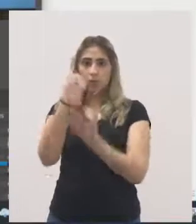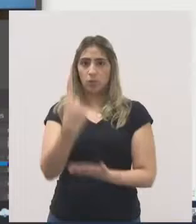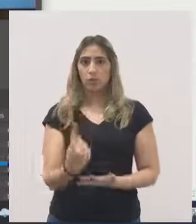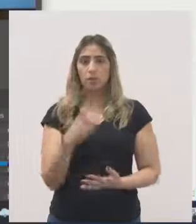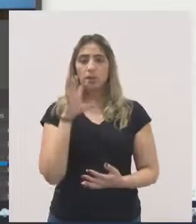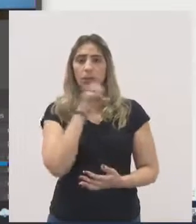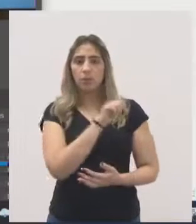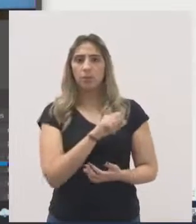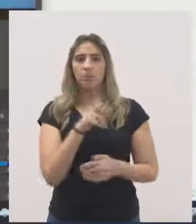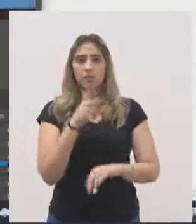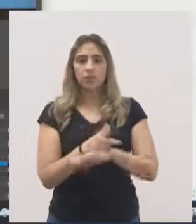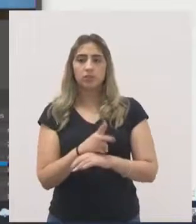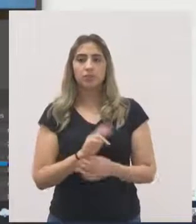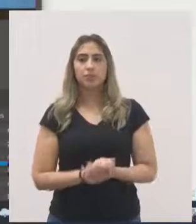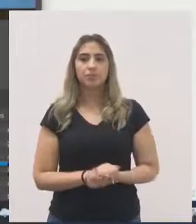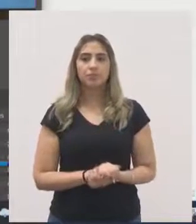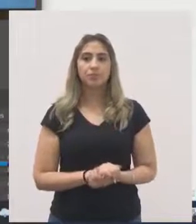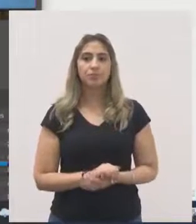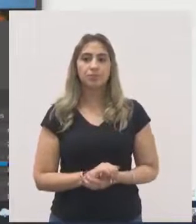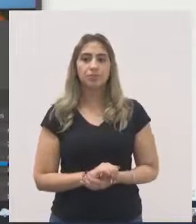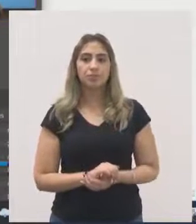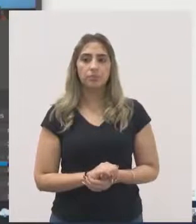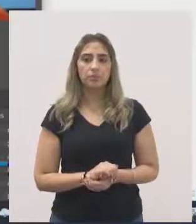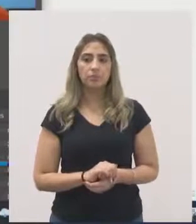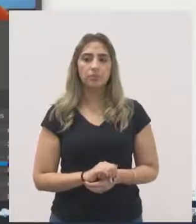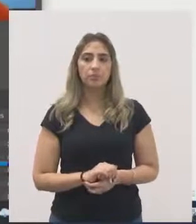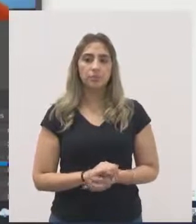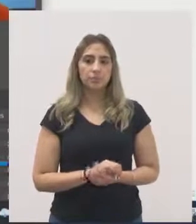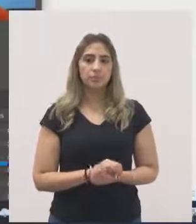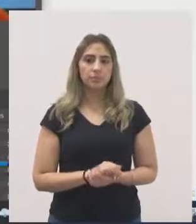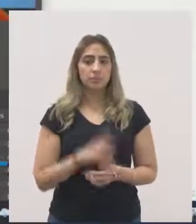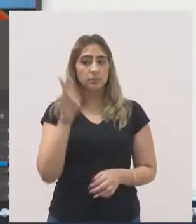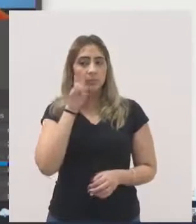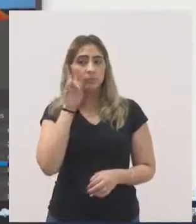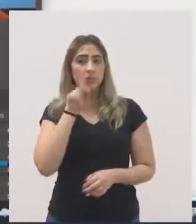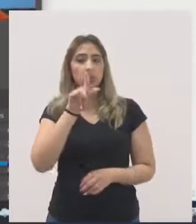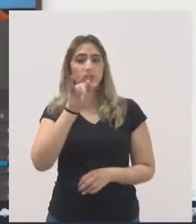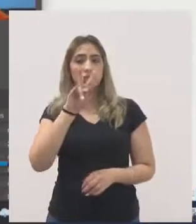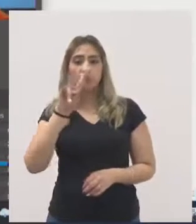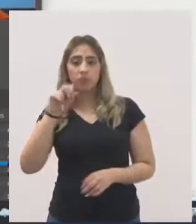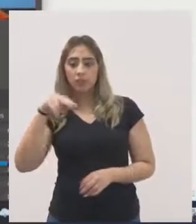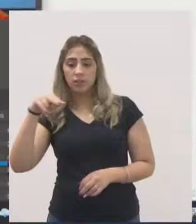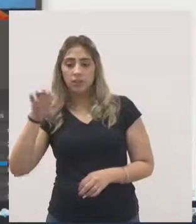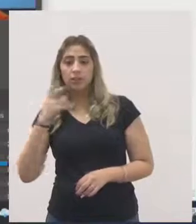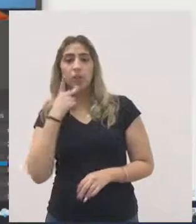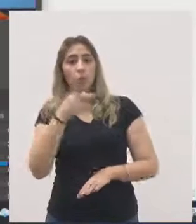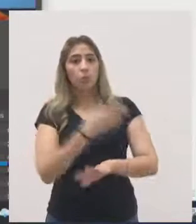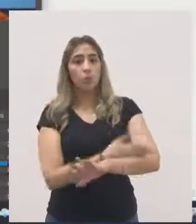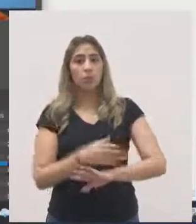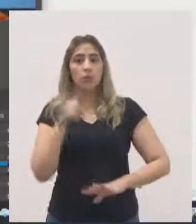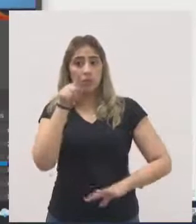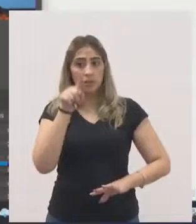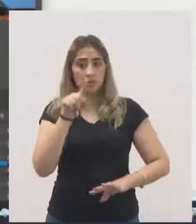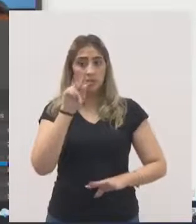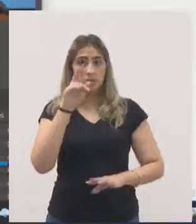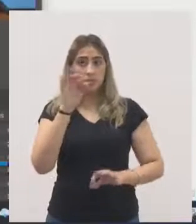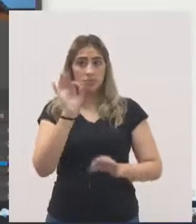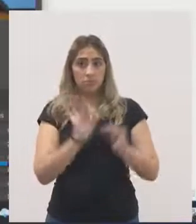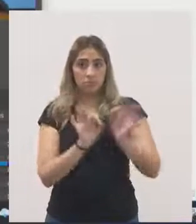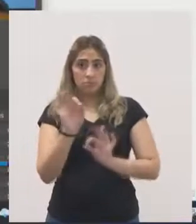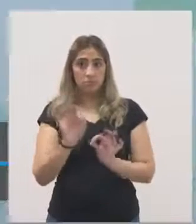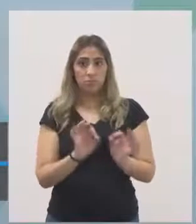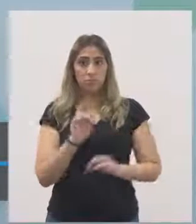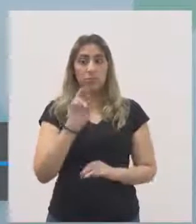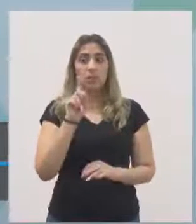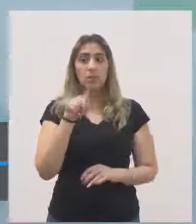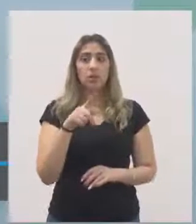nos vídeos. Entendi. Então, na verdade, gente, lembrando que o Giovanni falou lá no começo, esse programa, o OBS,